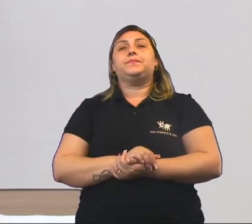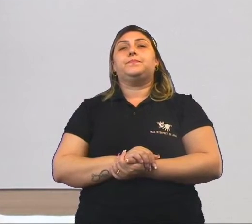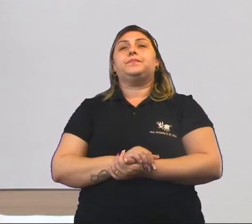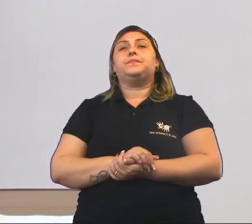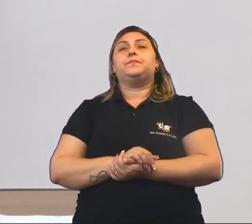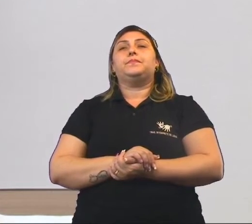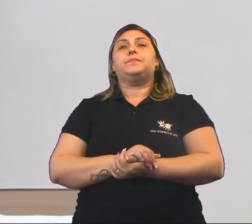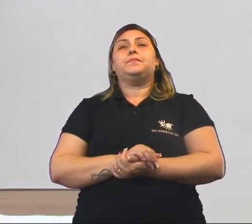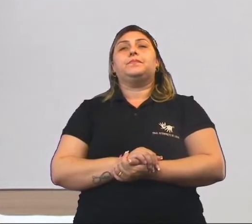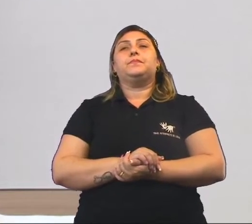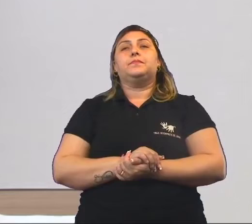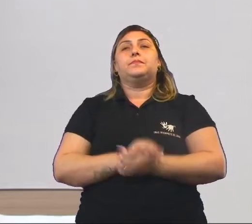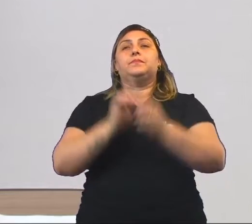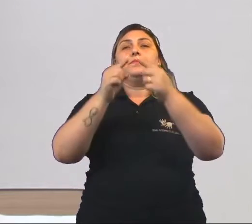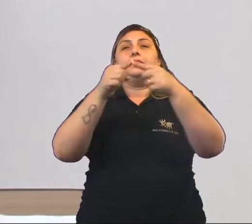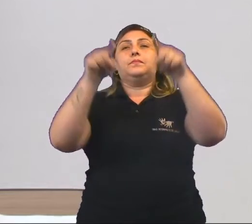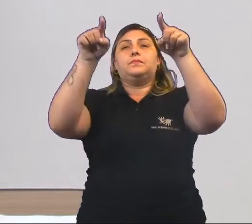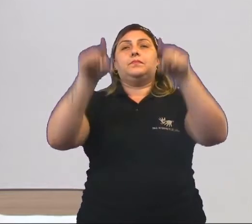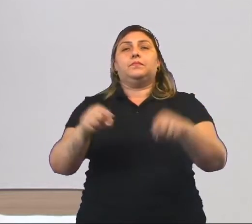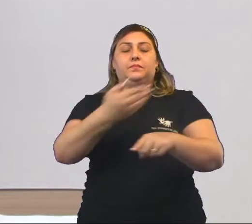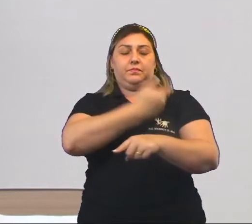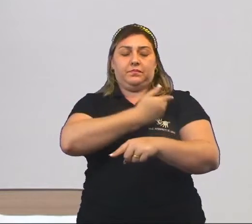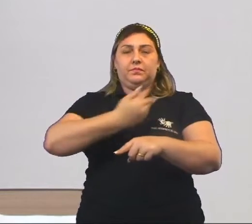é o servidor público.